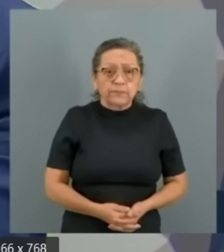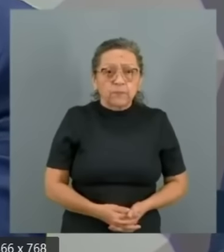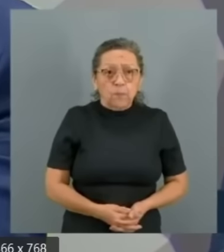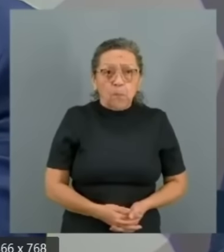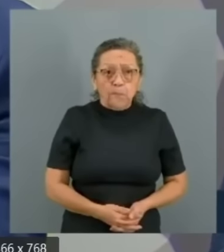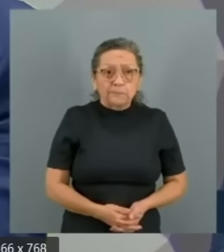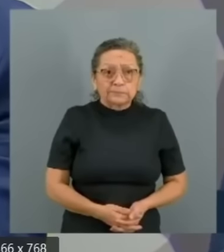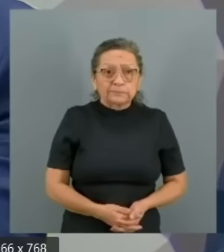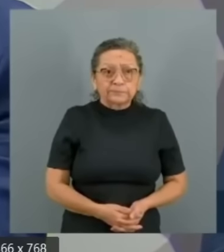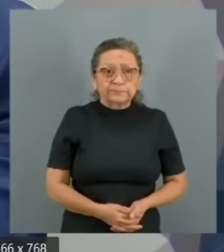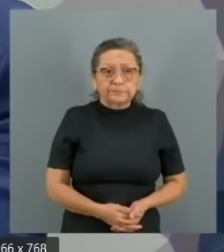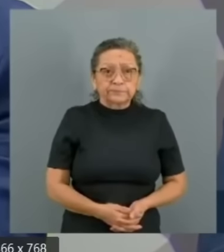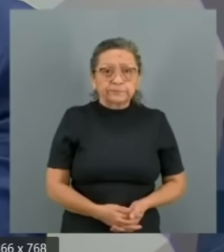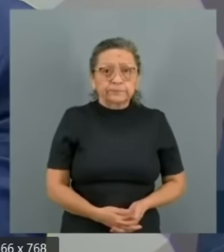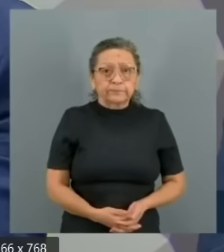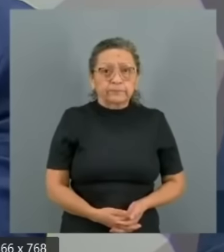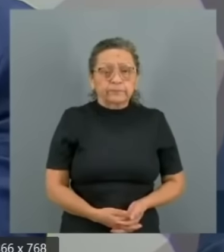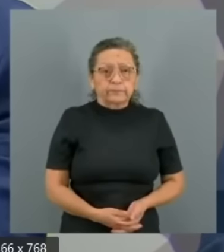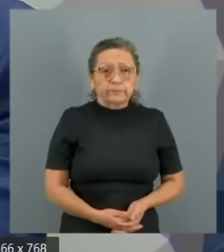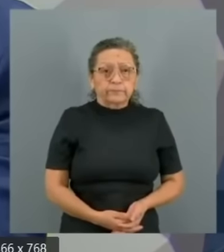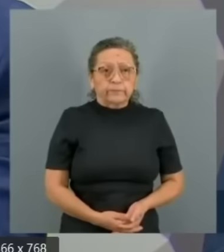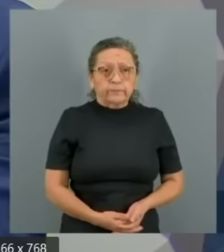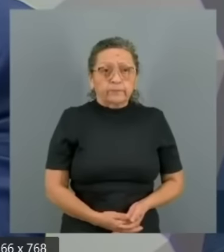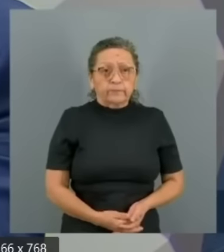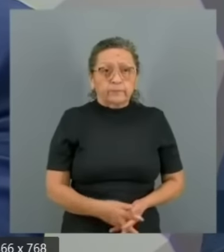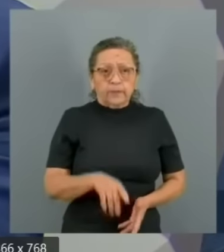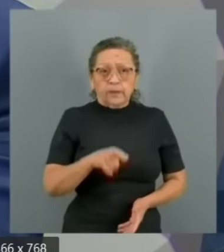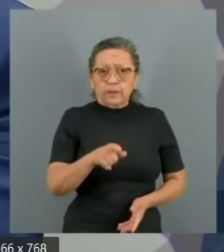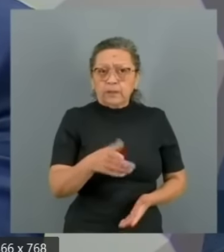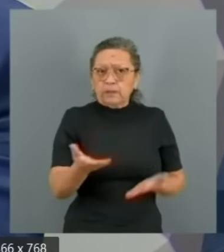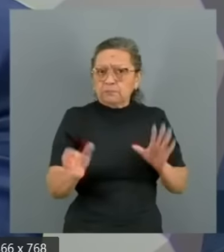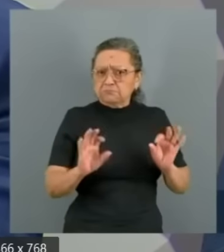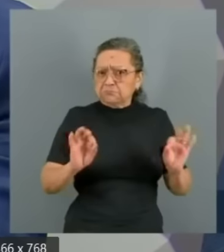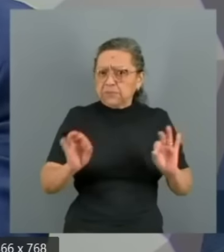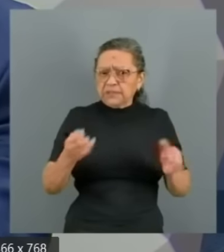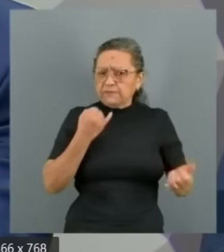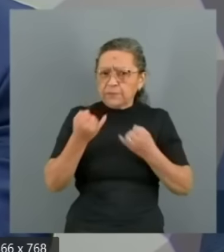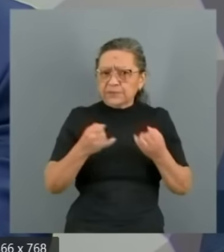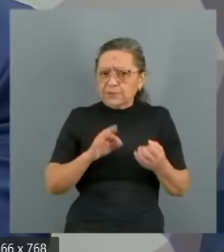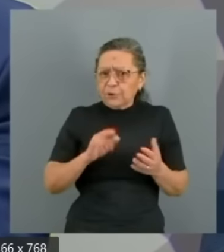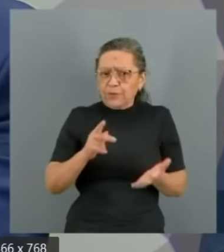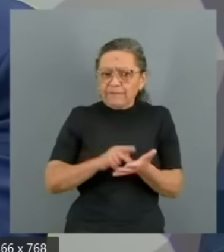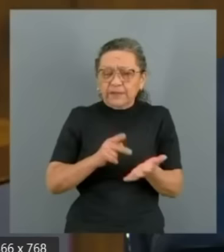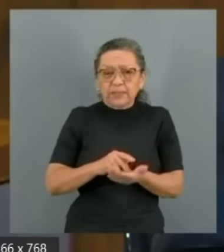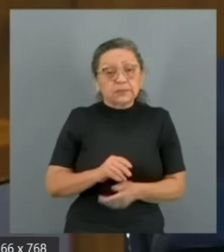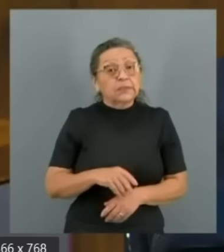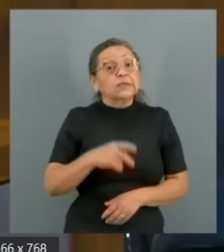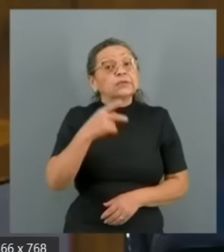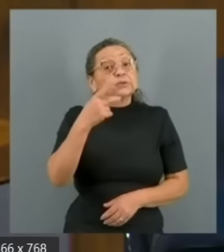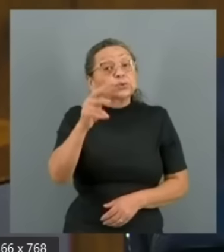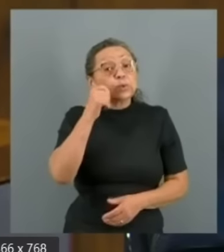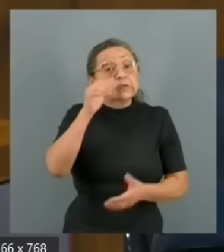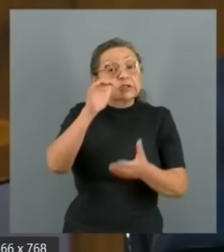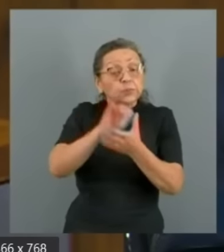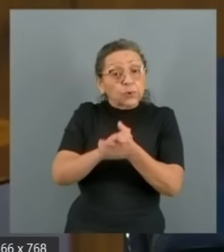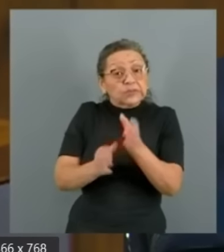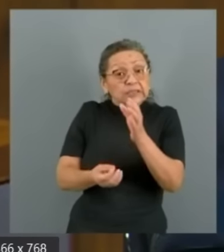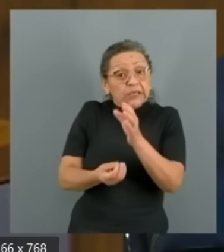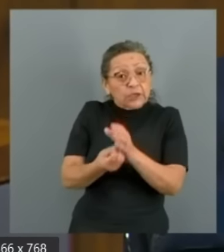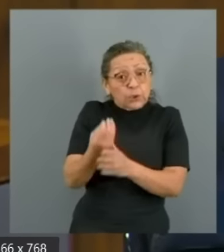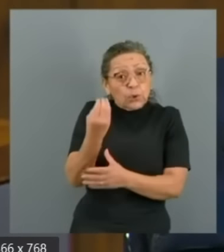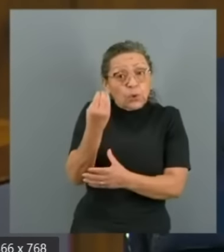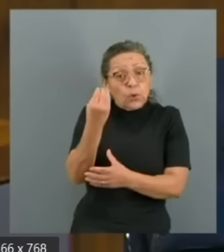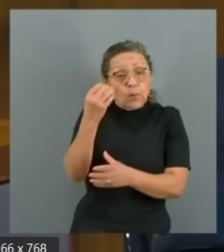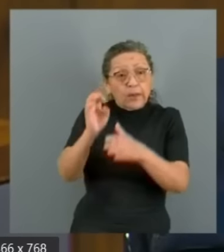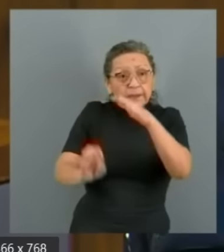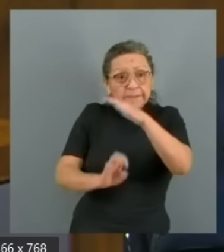Essa informação não procede. A sua esposa fez uma empresa, constituiu